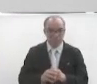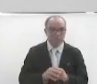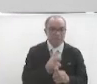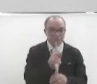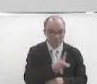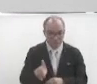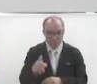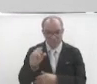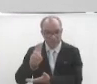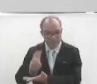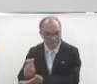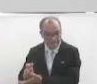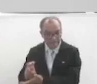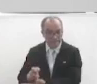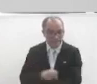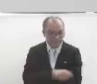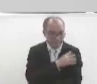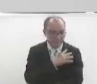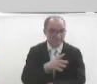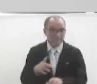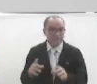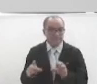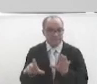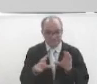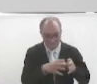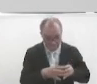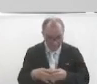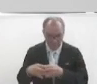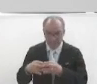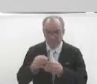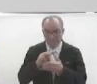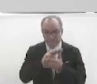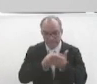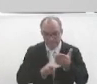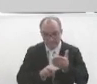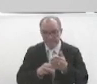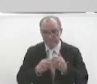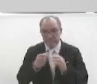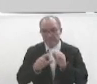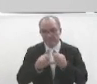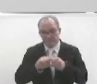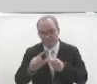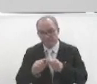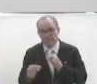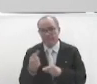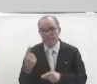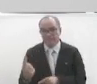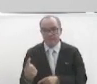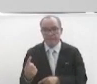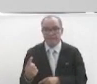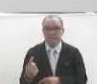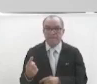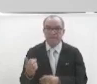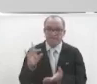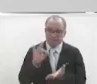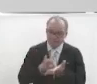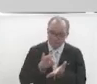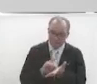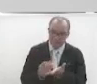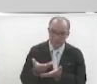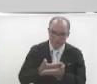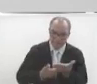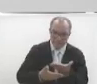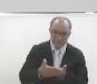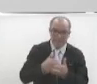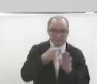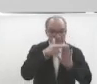profissionais da Educação Infantil Fundamental integrantes do quadro do magistério artigo primeiro modifica parcialmente a